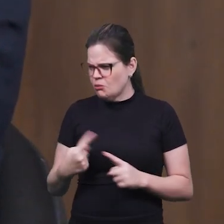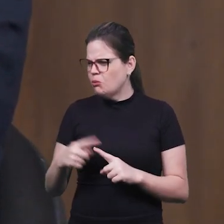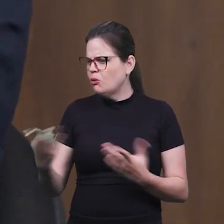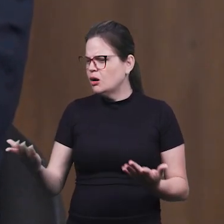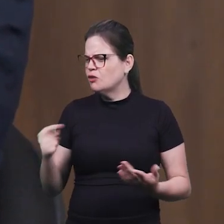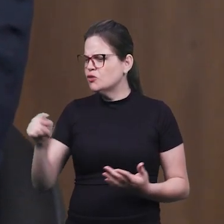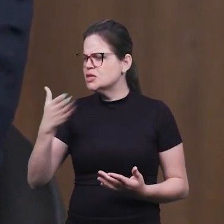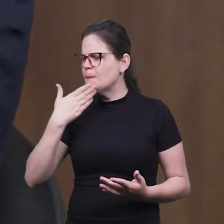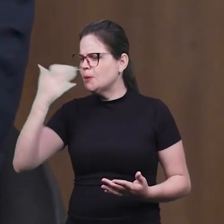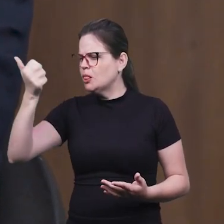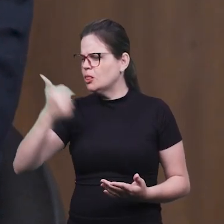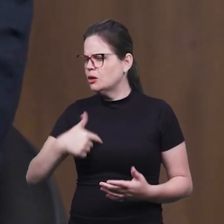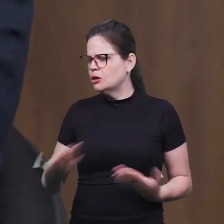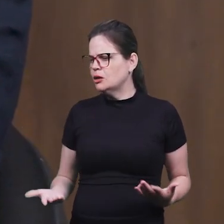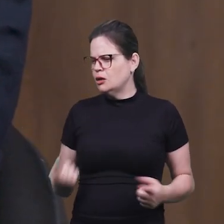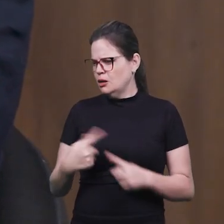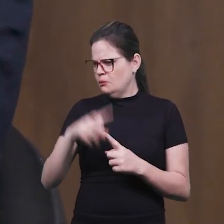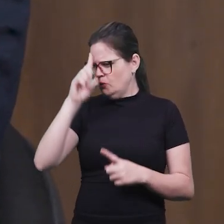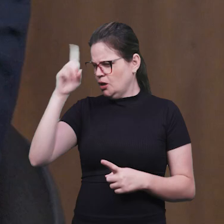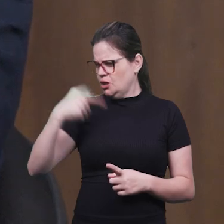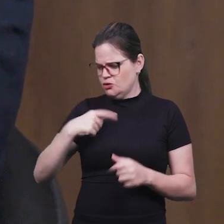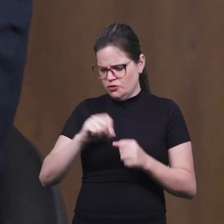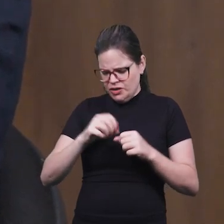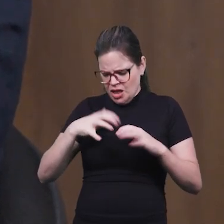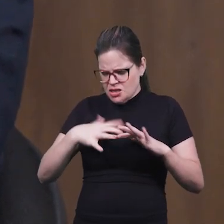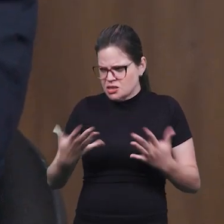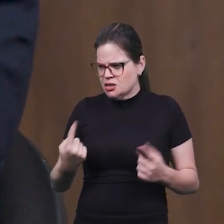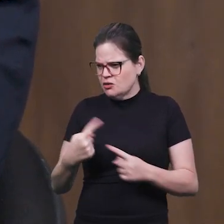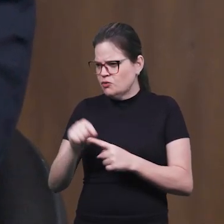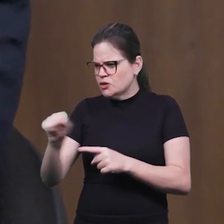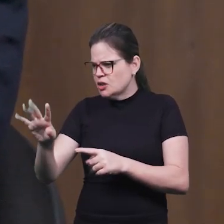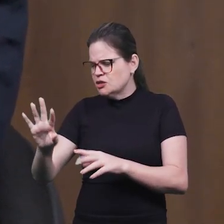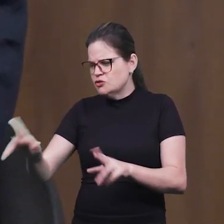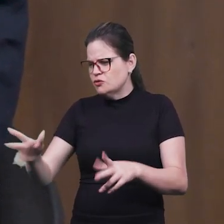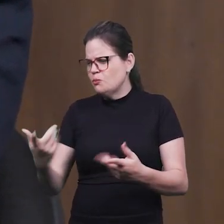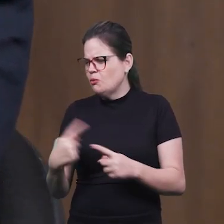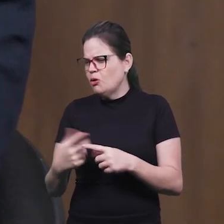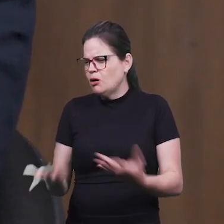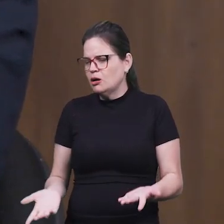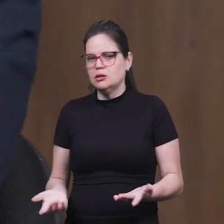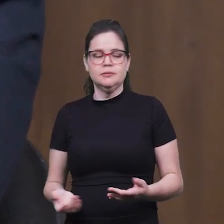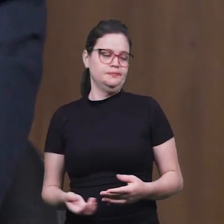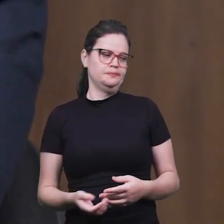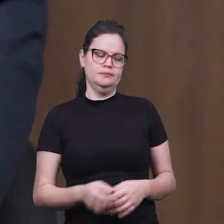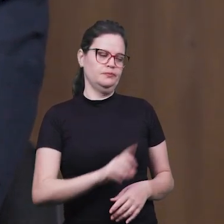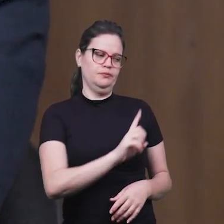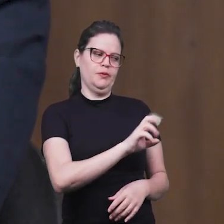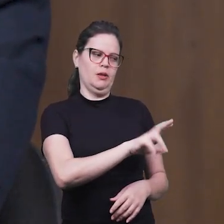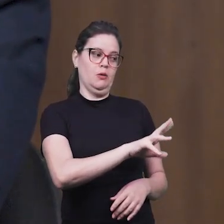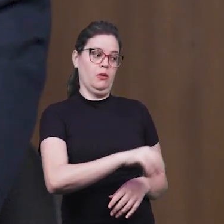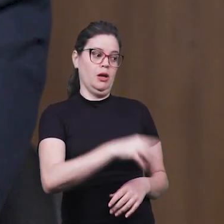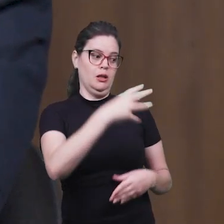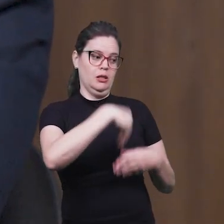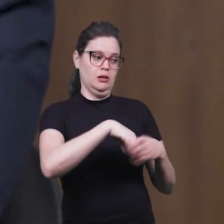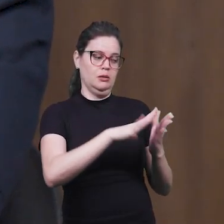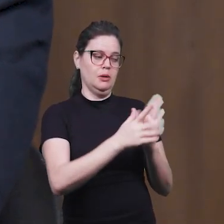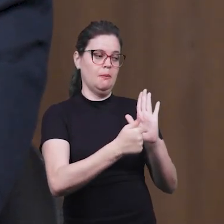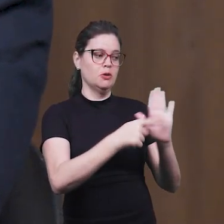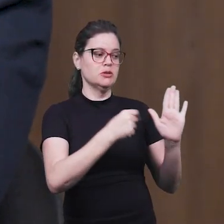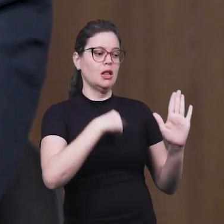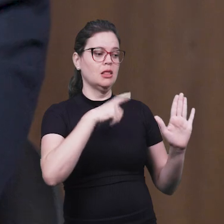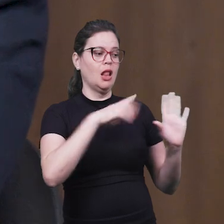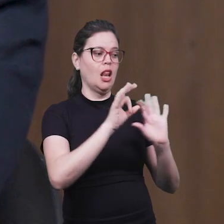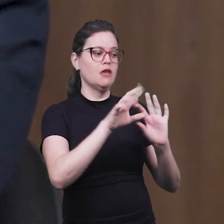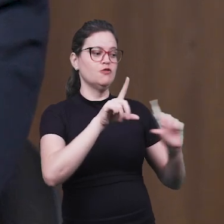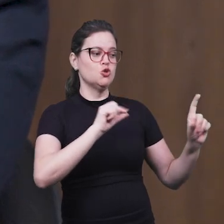Deus fez isso comigo e não fez o que fez comigo com você? Eu disse, porque existe na Bíblia uma coisa que se chama livre-arbítrio. Deus te deu condição, você escolheu